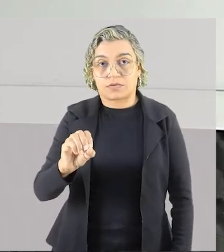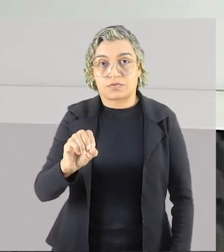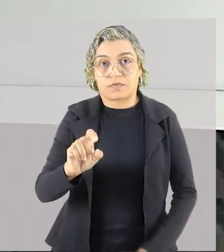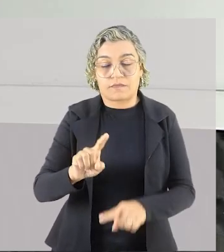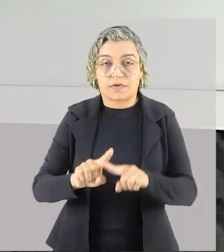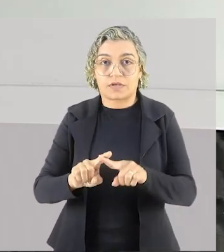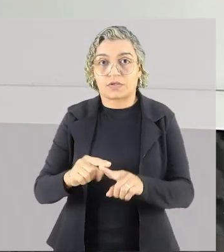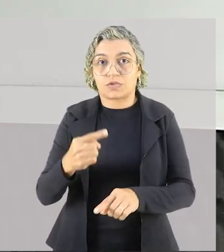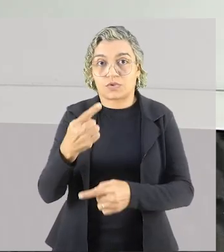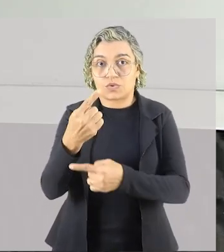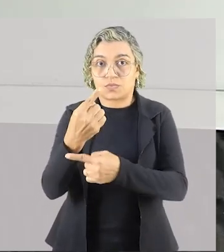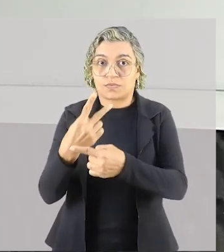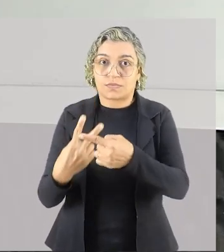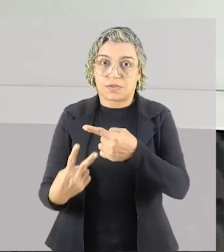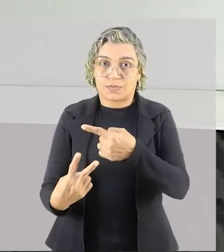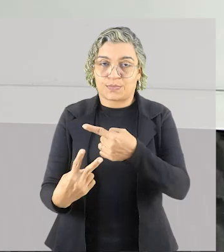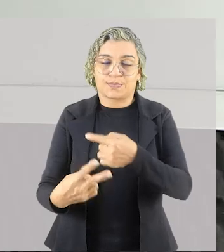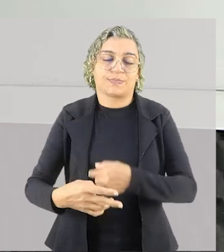vezes 1,5.